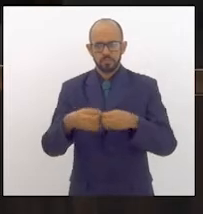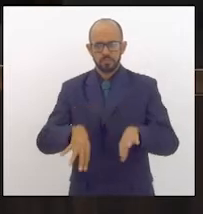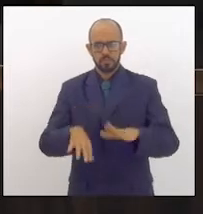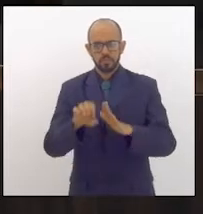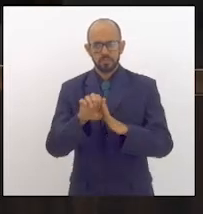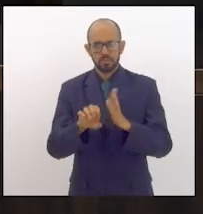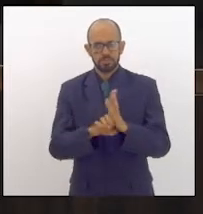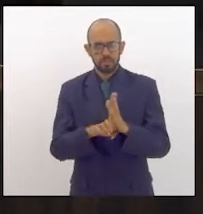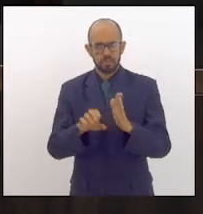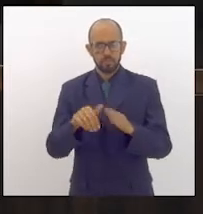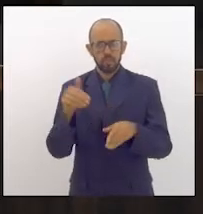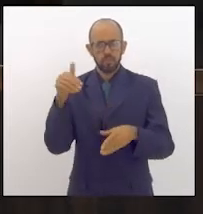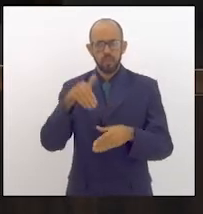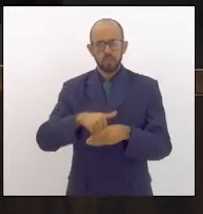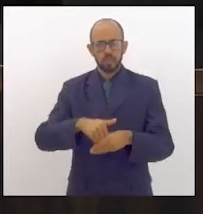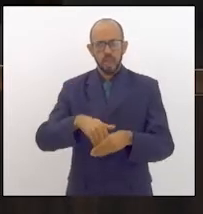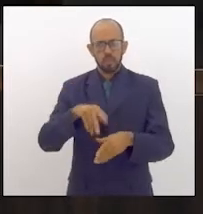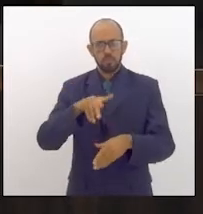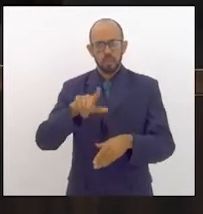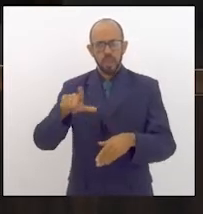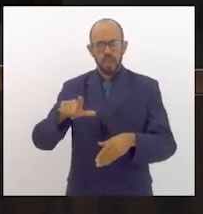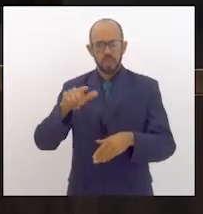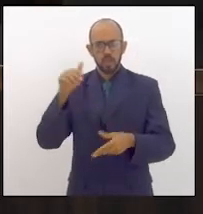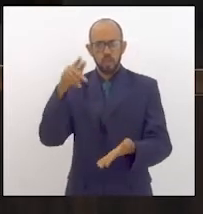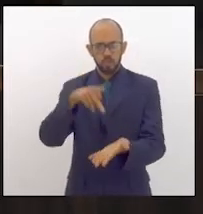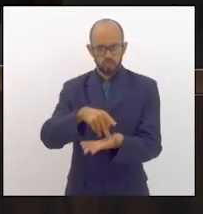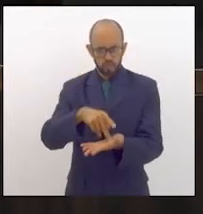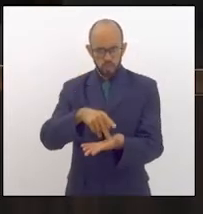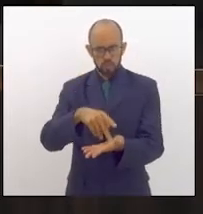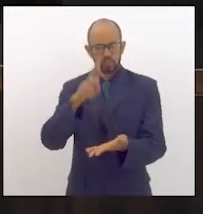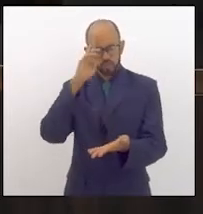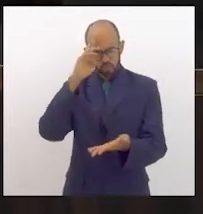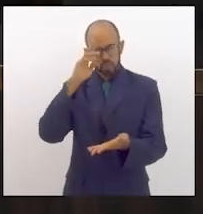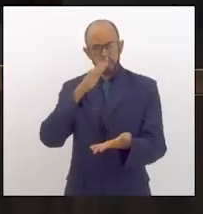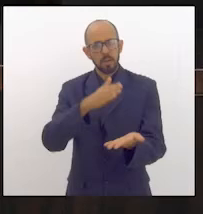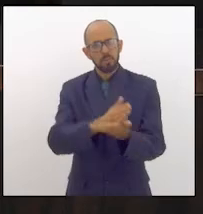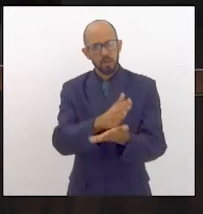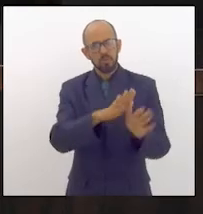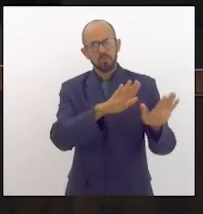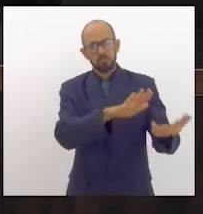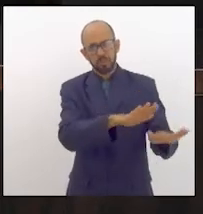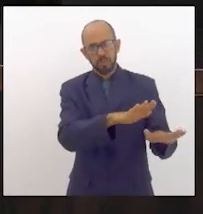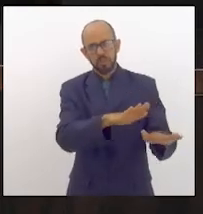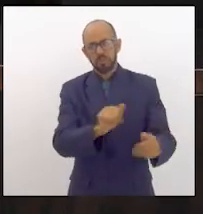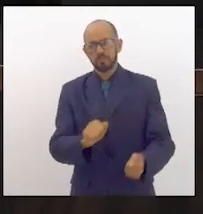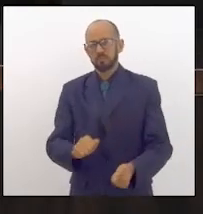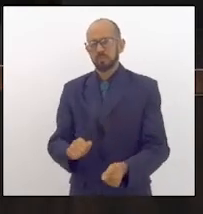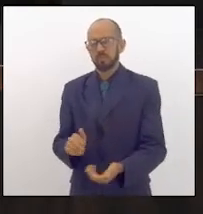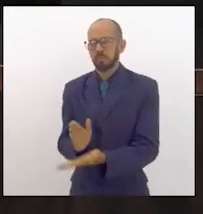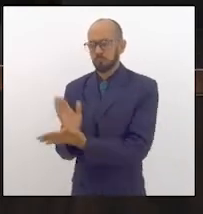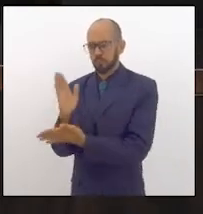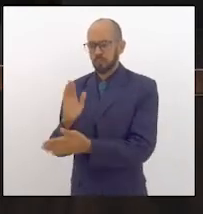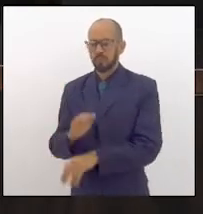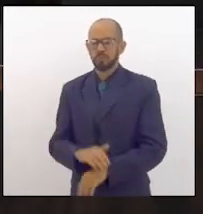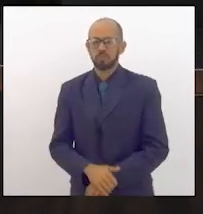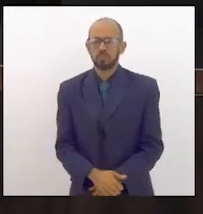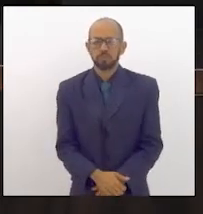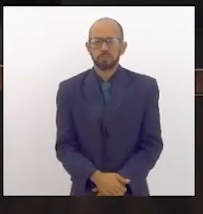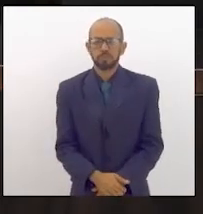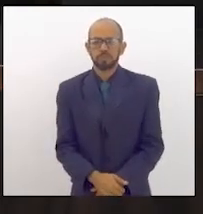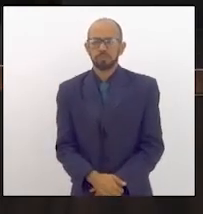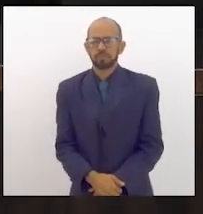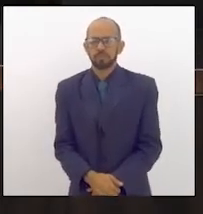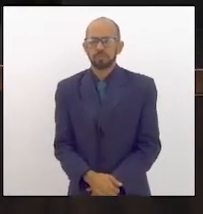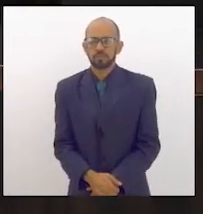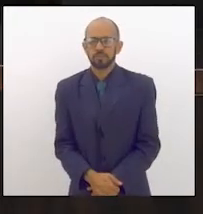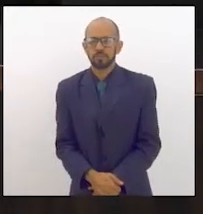e vamos votar o projeto original seu de que a prova prova um permanecer Como estão aprovado